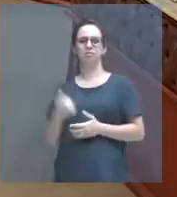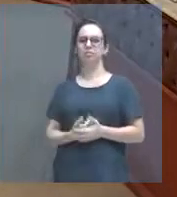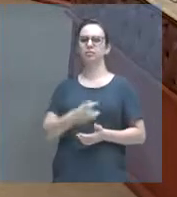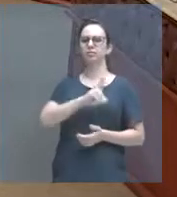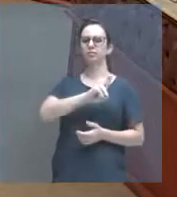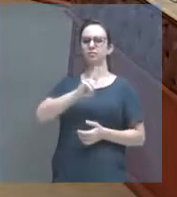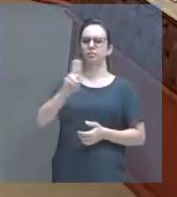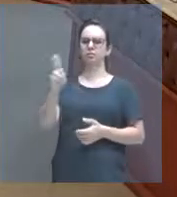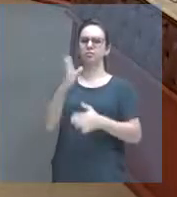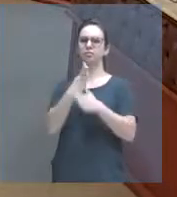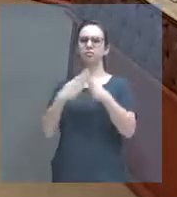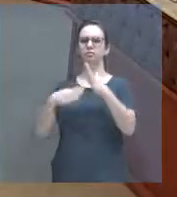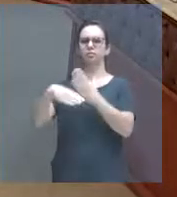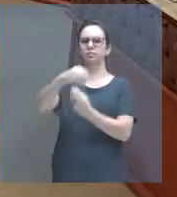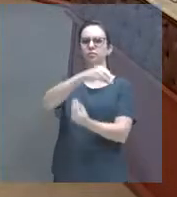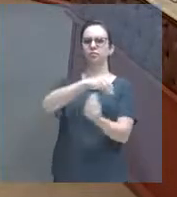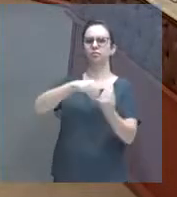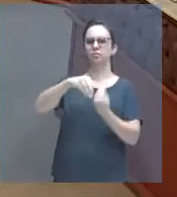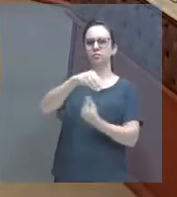os envolvidos nesse